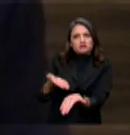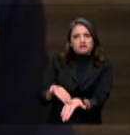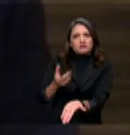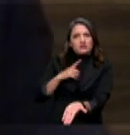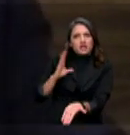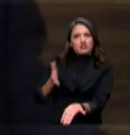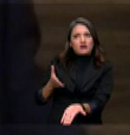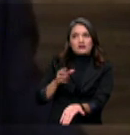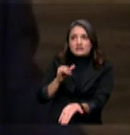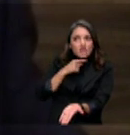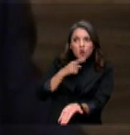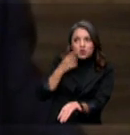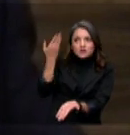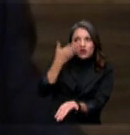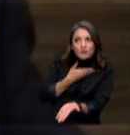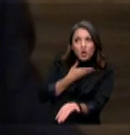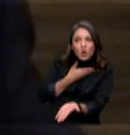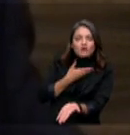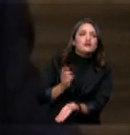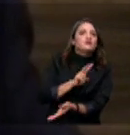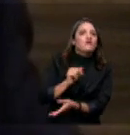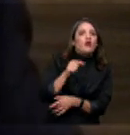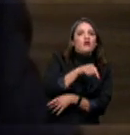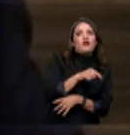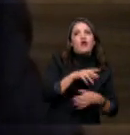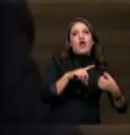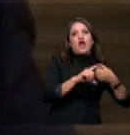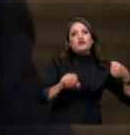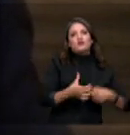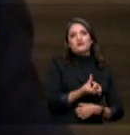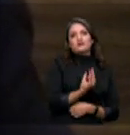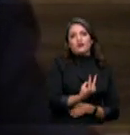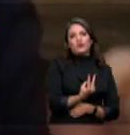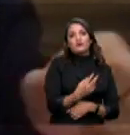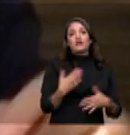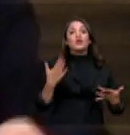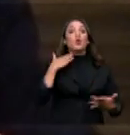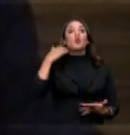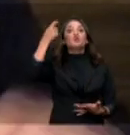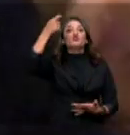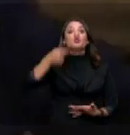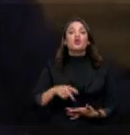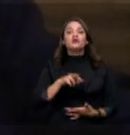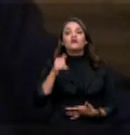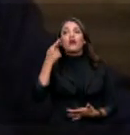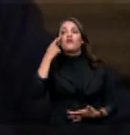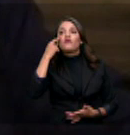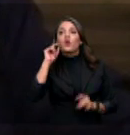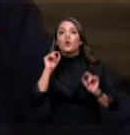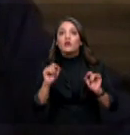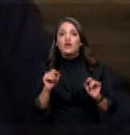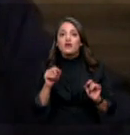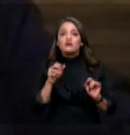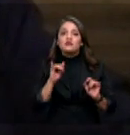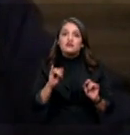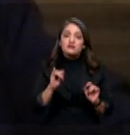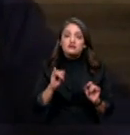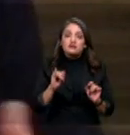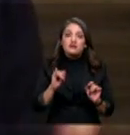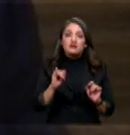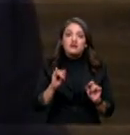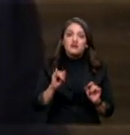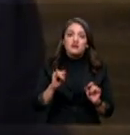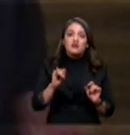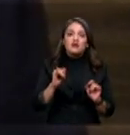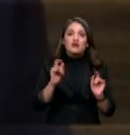Portanto, é para ser decidido em cada caso em que o juiz vai verificar se a hipótese é de aplicação do acordo coletivo